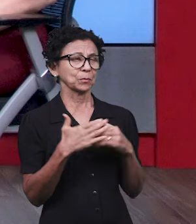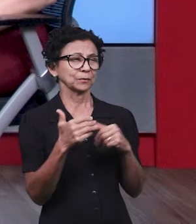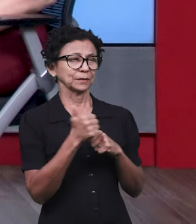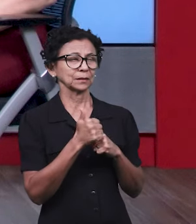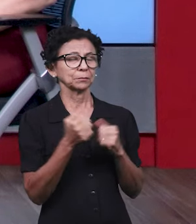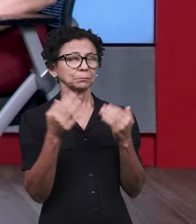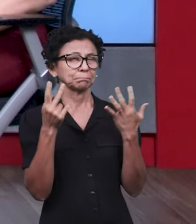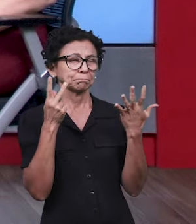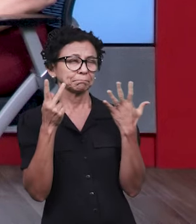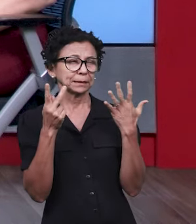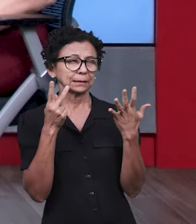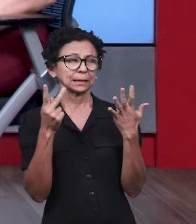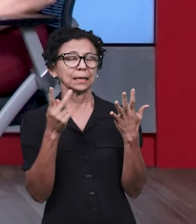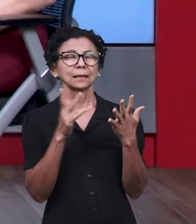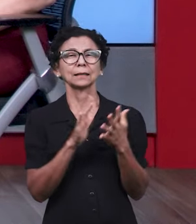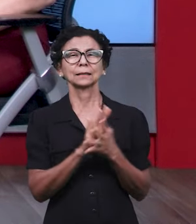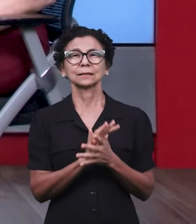fazendo nenhuma